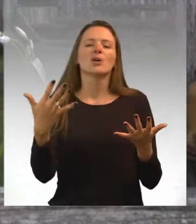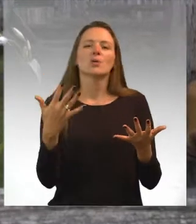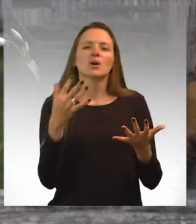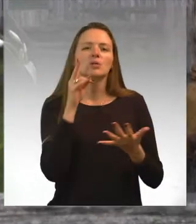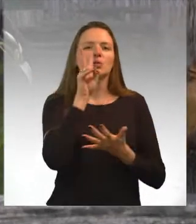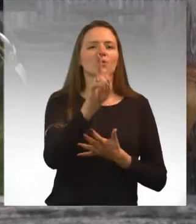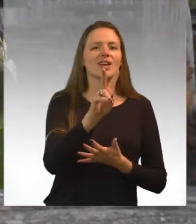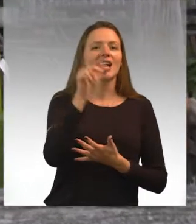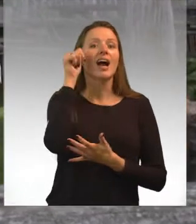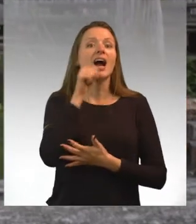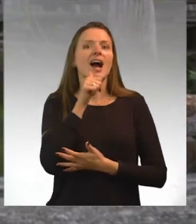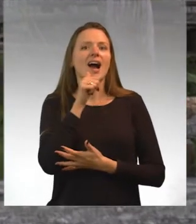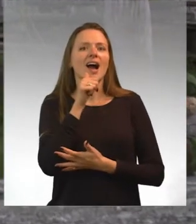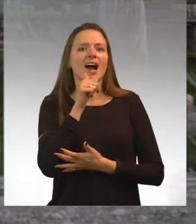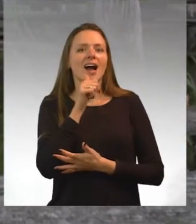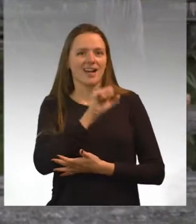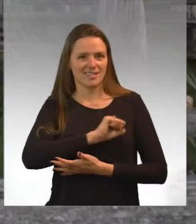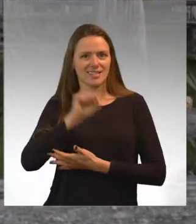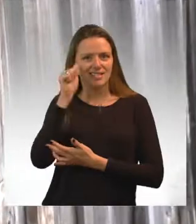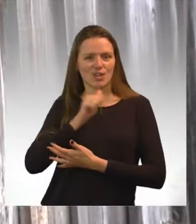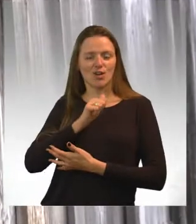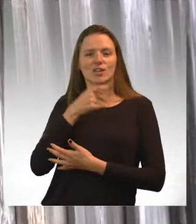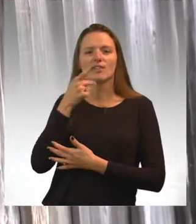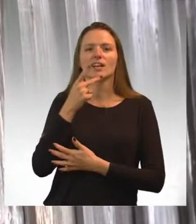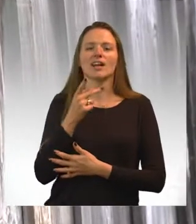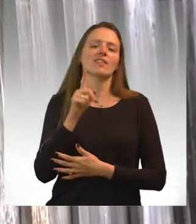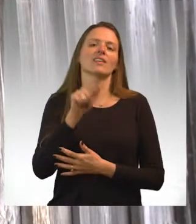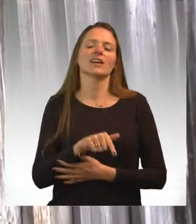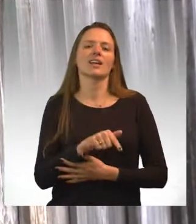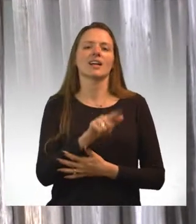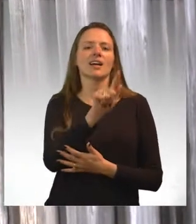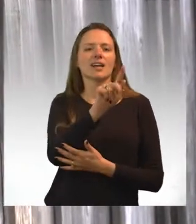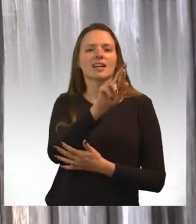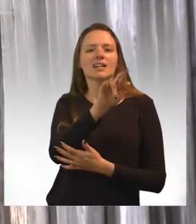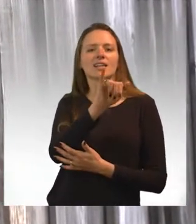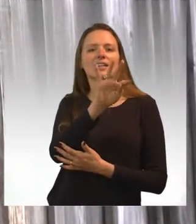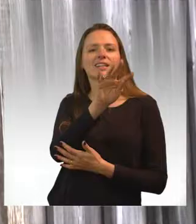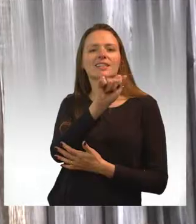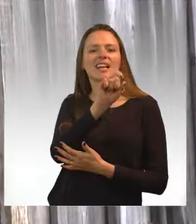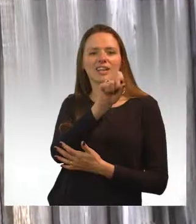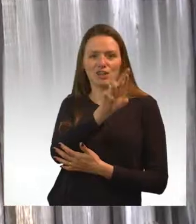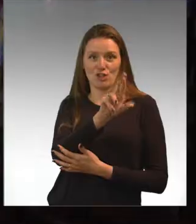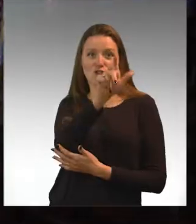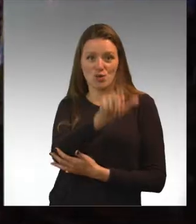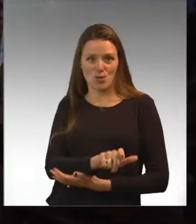nos falava sobre o gritador, que é uma entidade que pode dizer que é